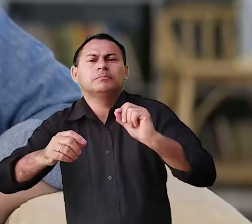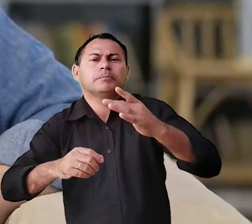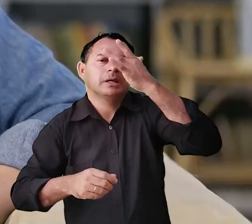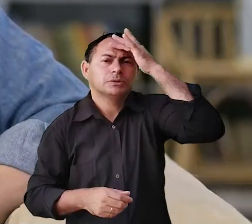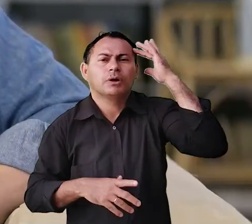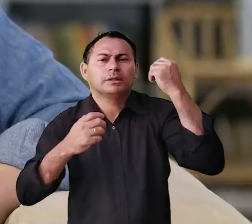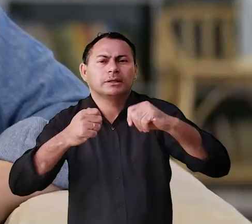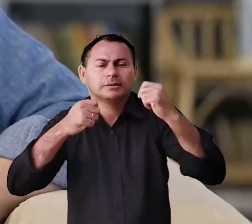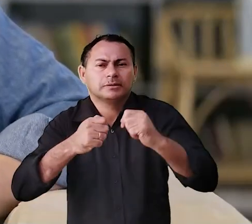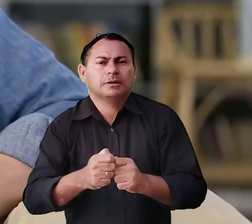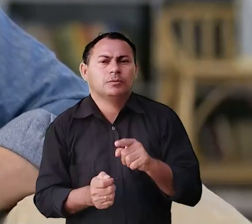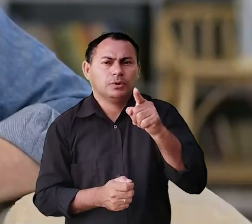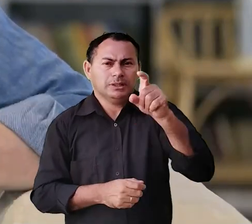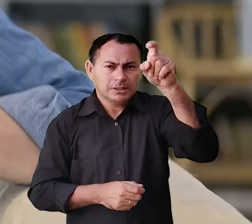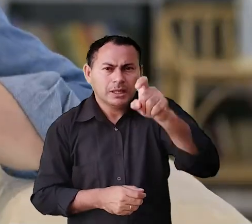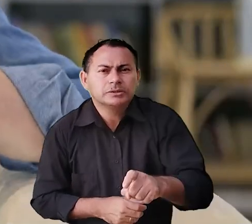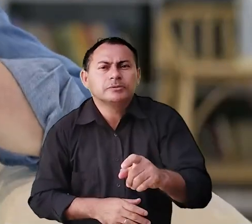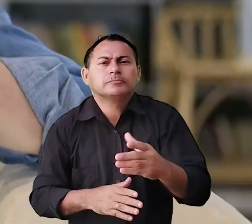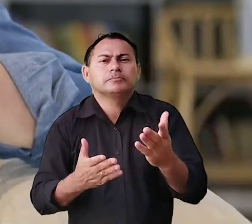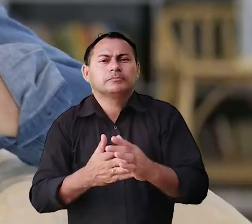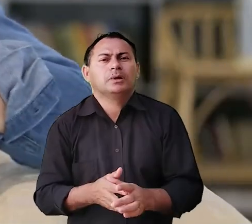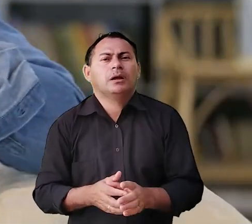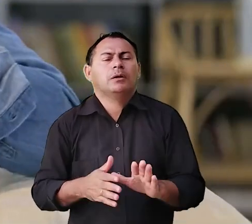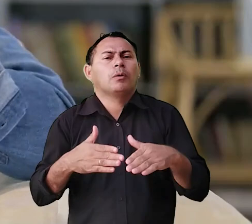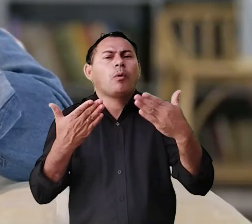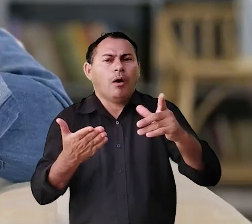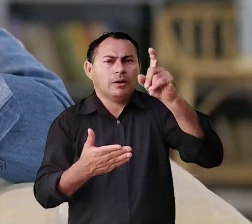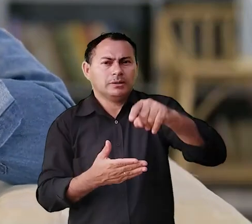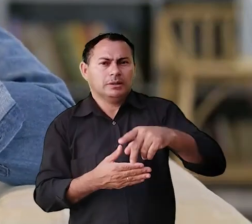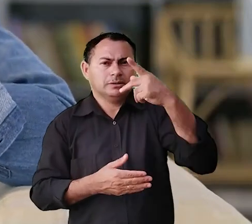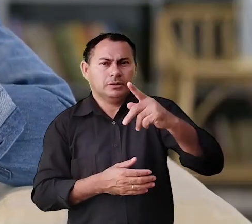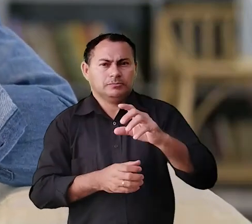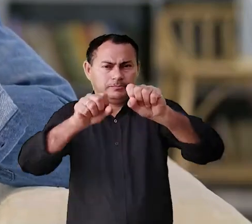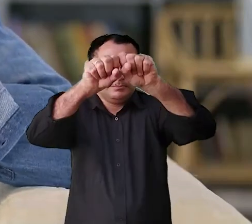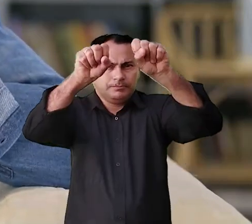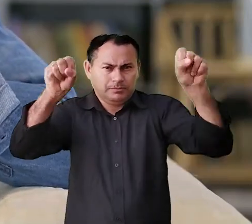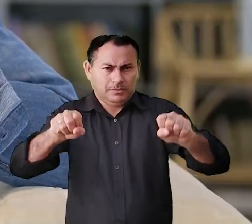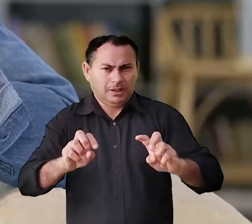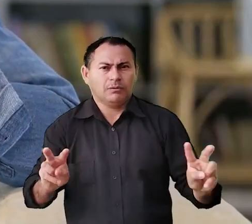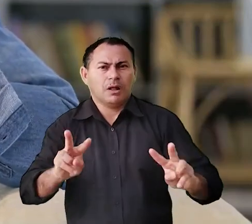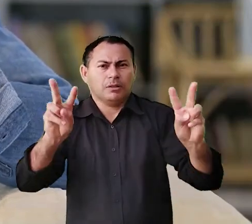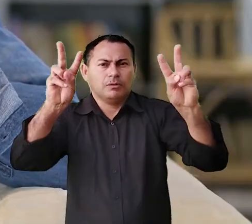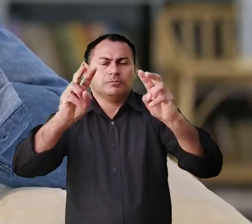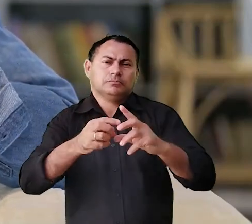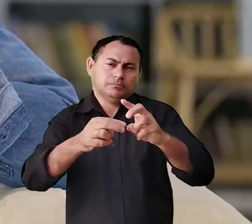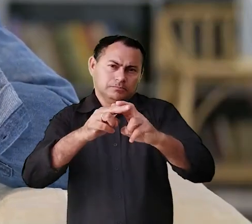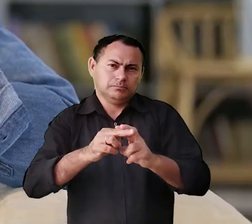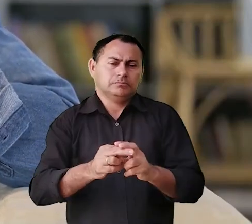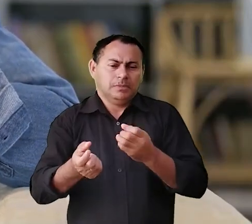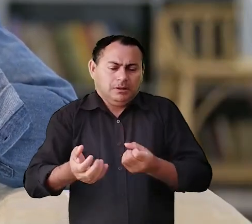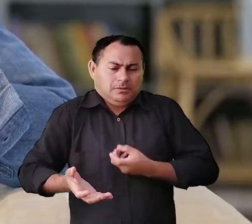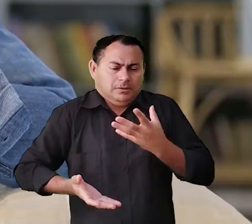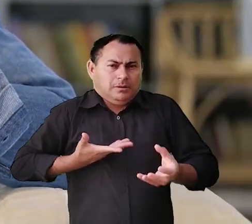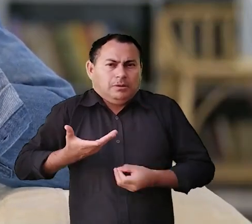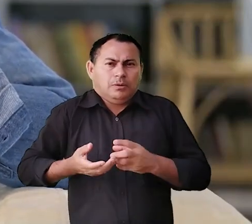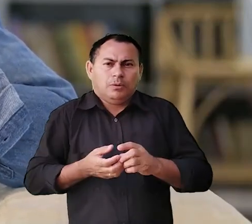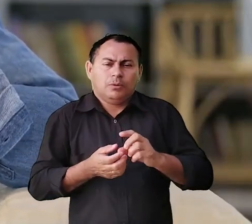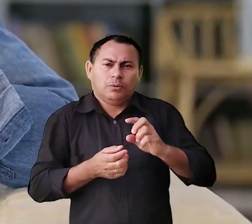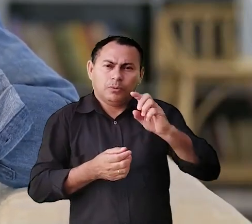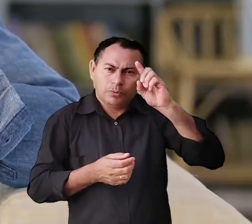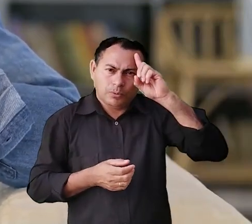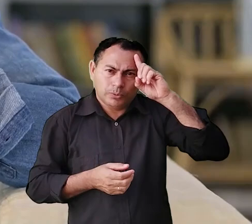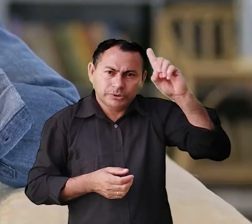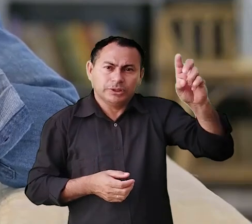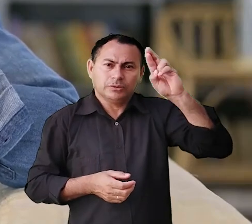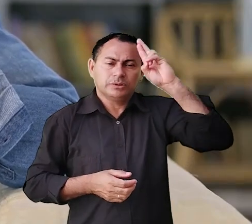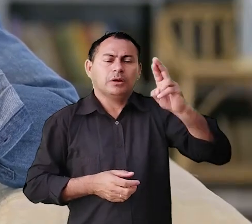que tipo de pessoas é necessário que vocês sejam? Qual deve ser o seu sistema de valores? Portanto, a expressão o dia